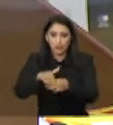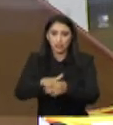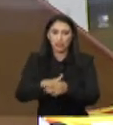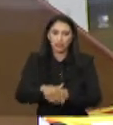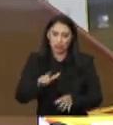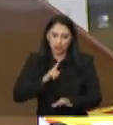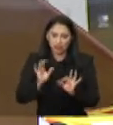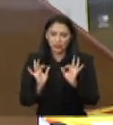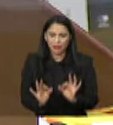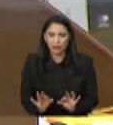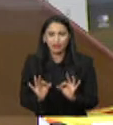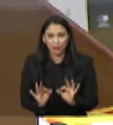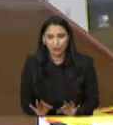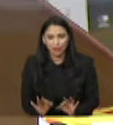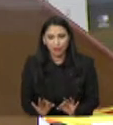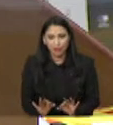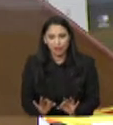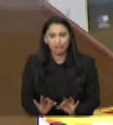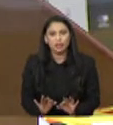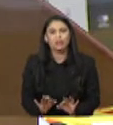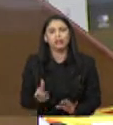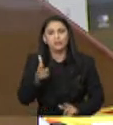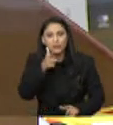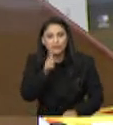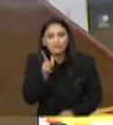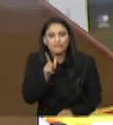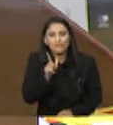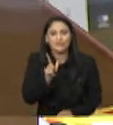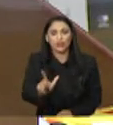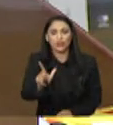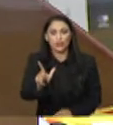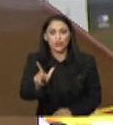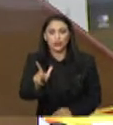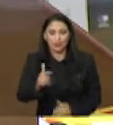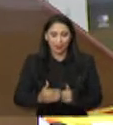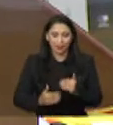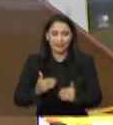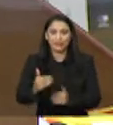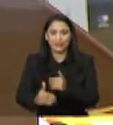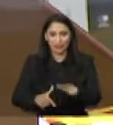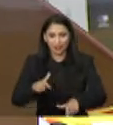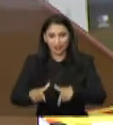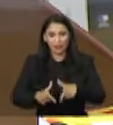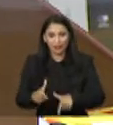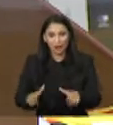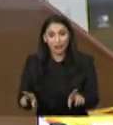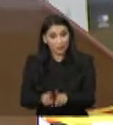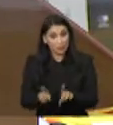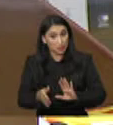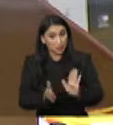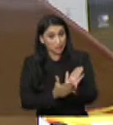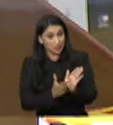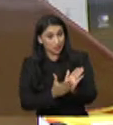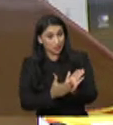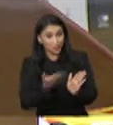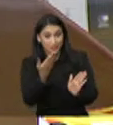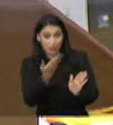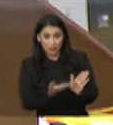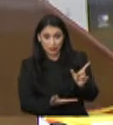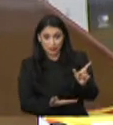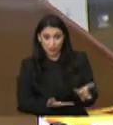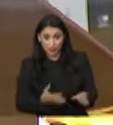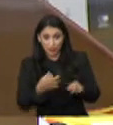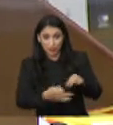certeza absoluta que voz silente será exitoso nessa caminhada quero também parabenizar Ministro Ricardo